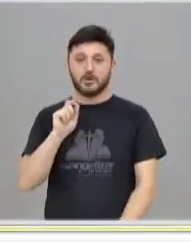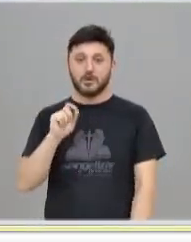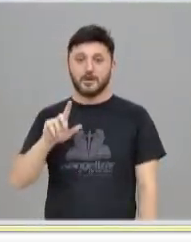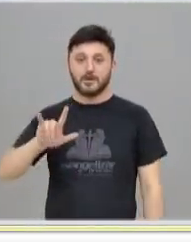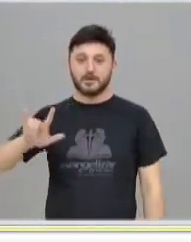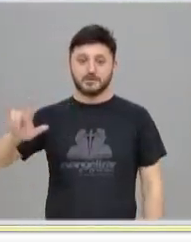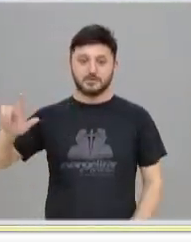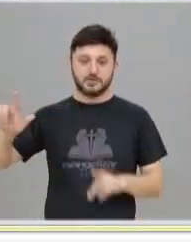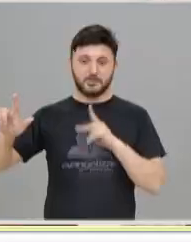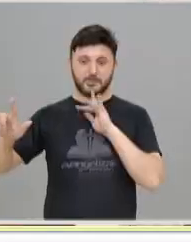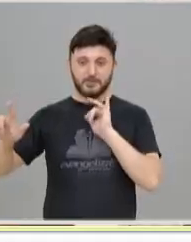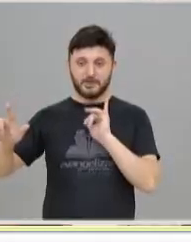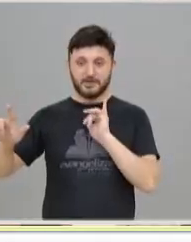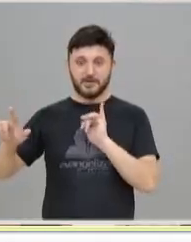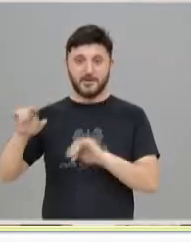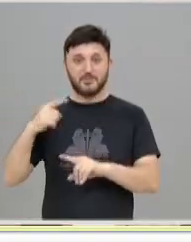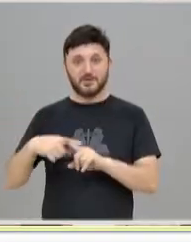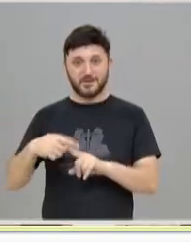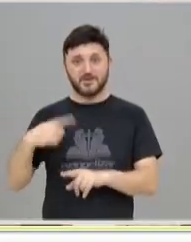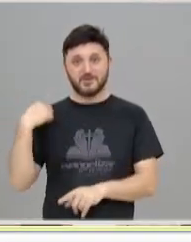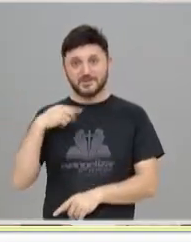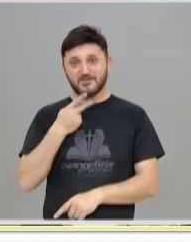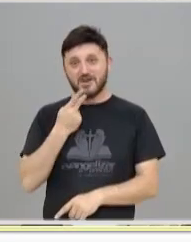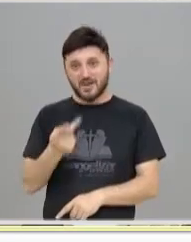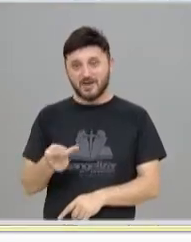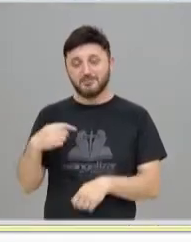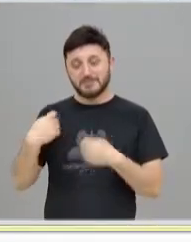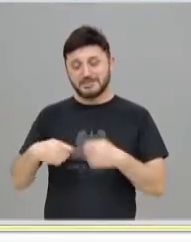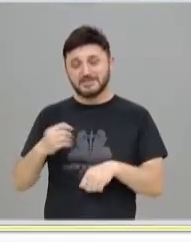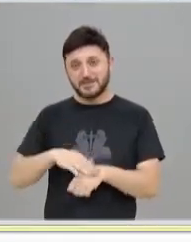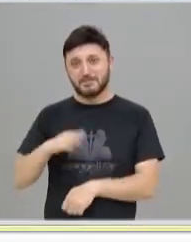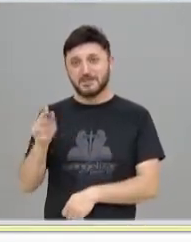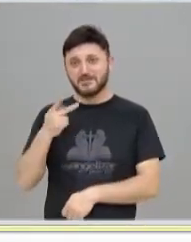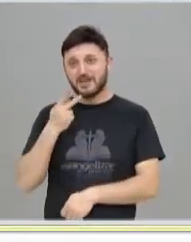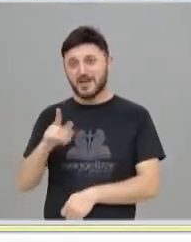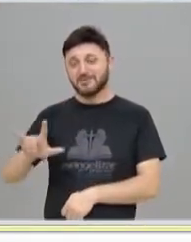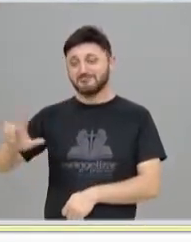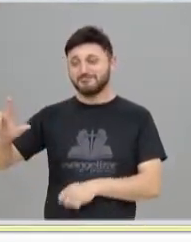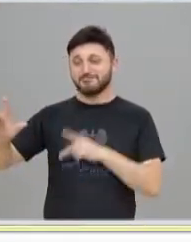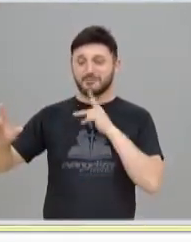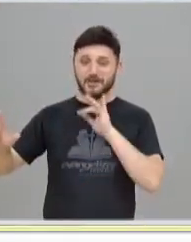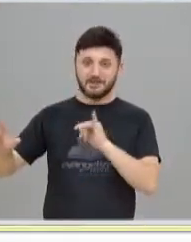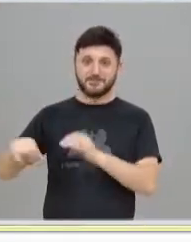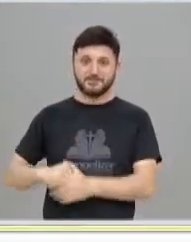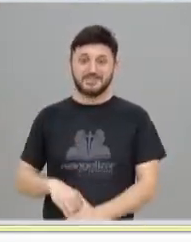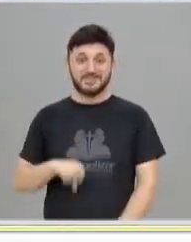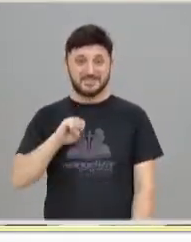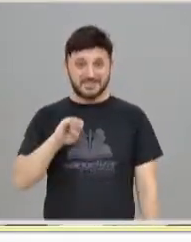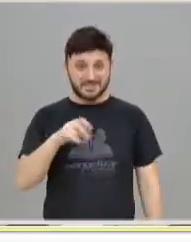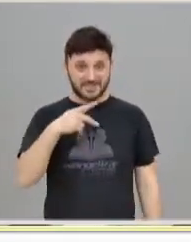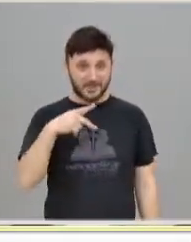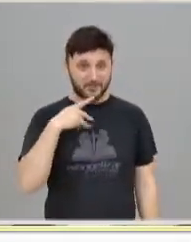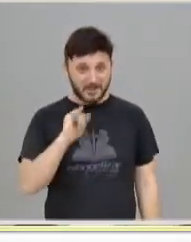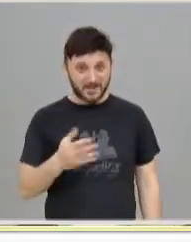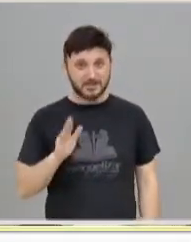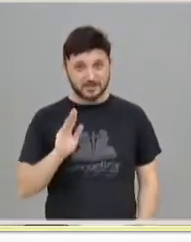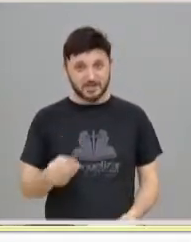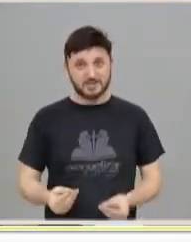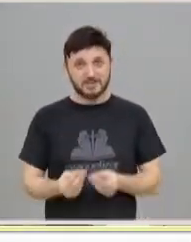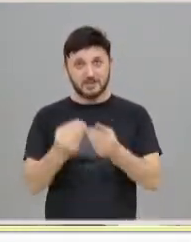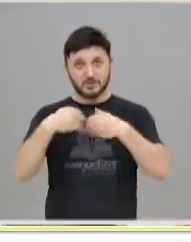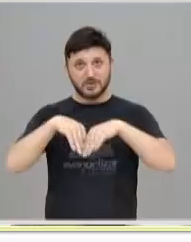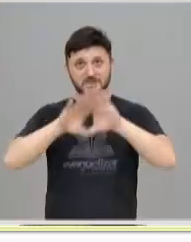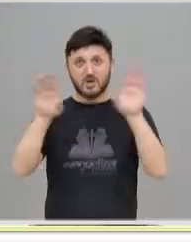eu acho que a gente precisa dizer mais isso, viu? Precisamos dizer mais isso. Você em casa, você filho, enquanto